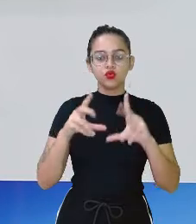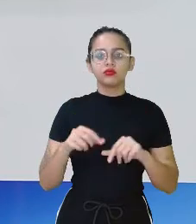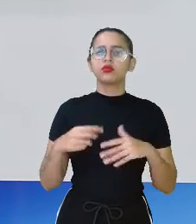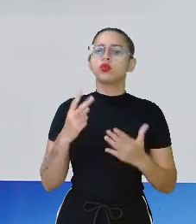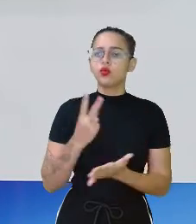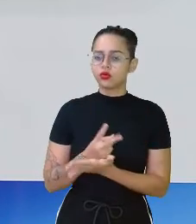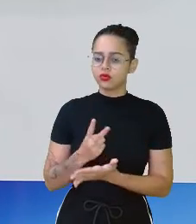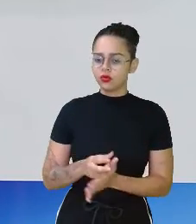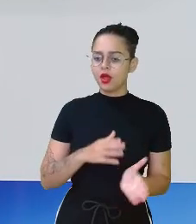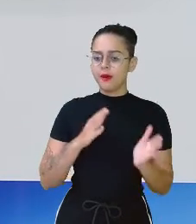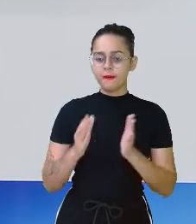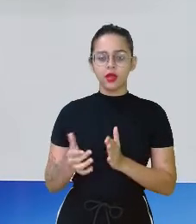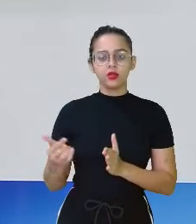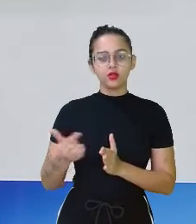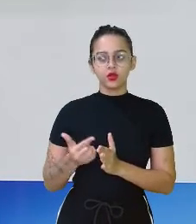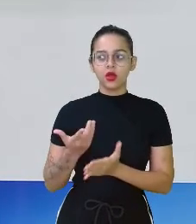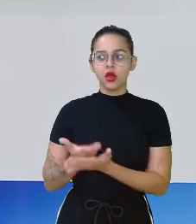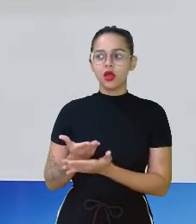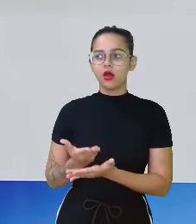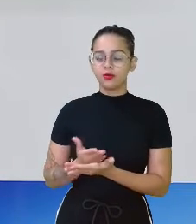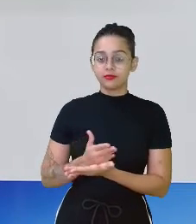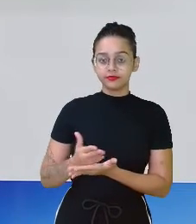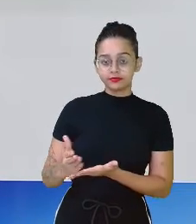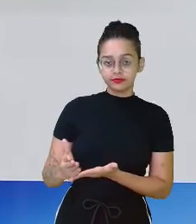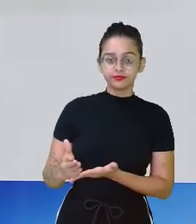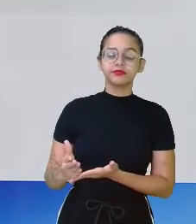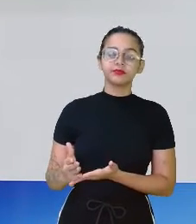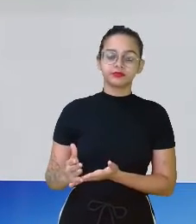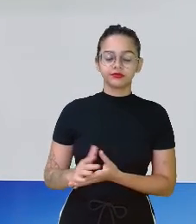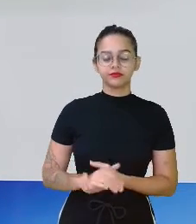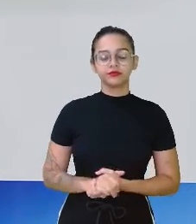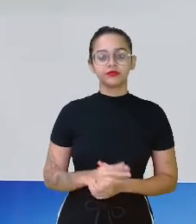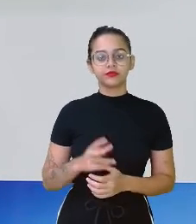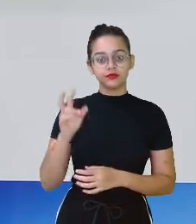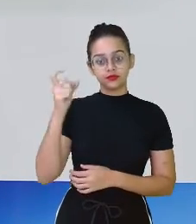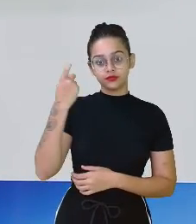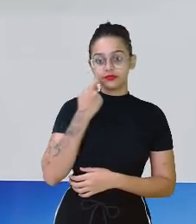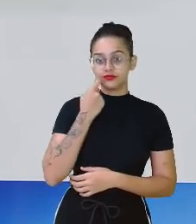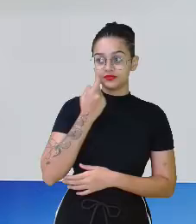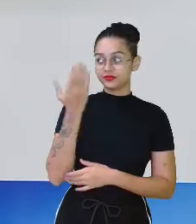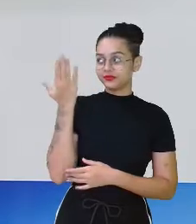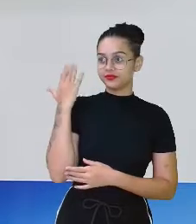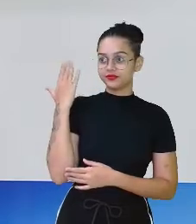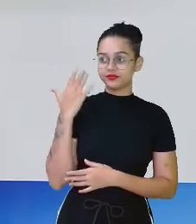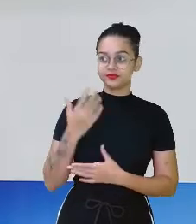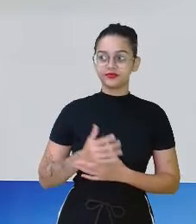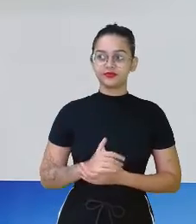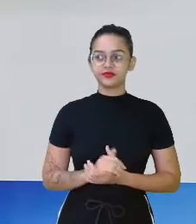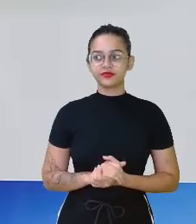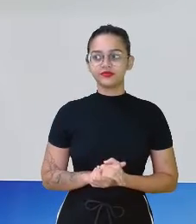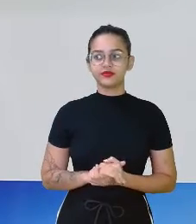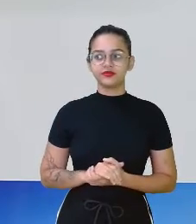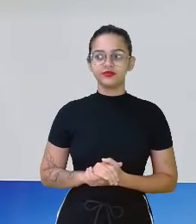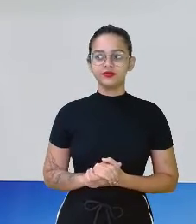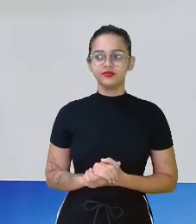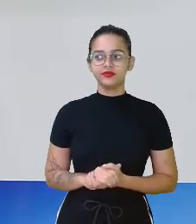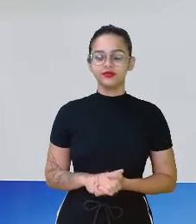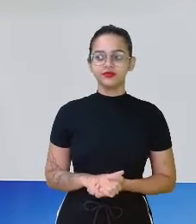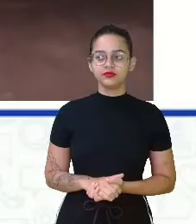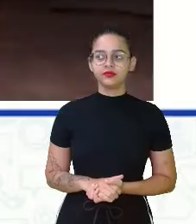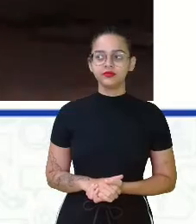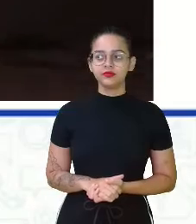continua, é a parte 2 da nossa aula, que foi iniciada, né, na sexta-feira passada. Bora lá?